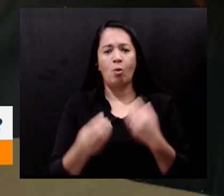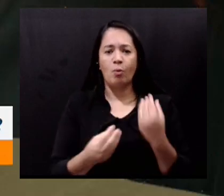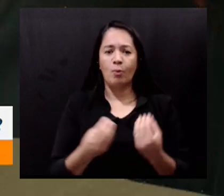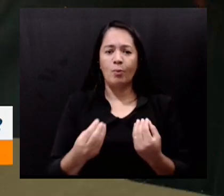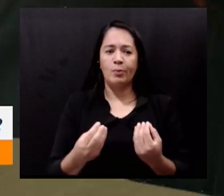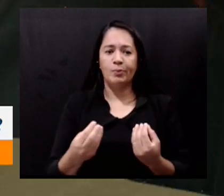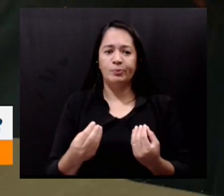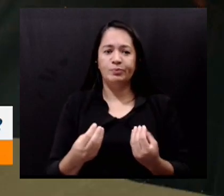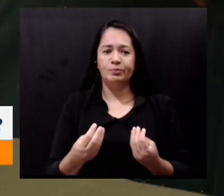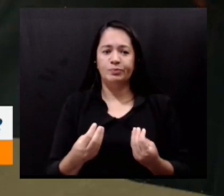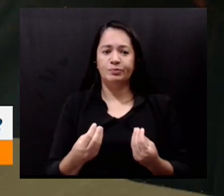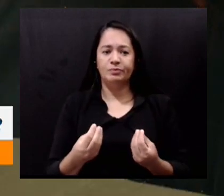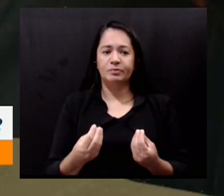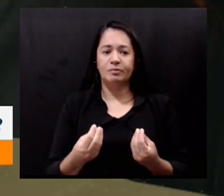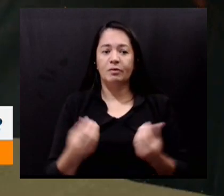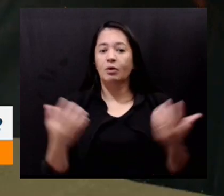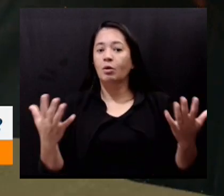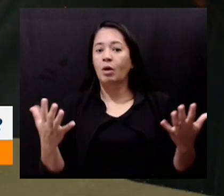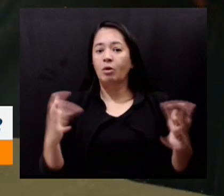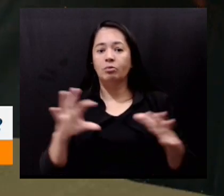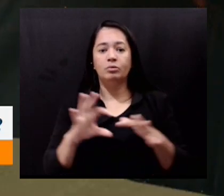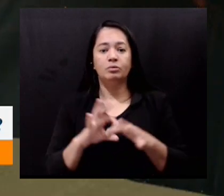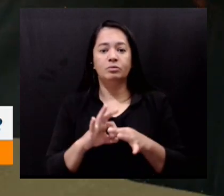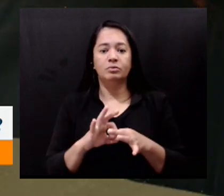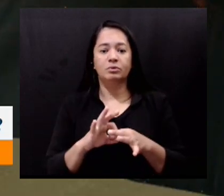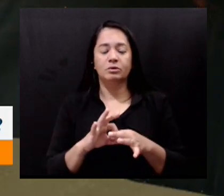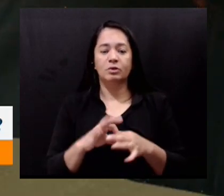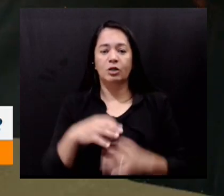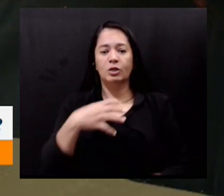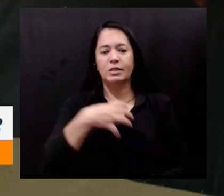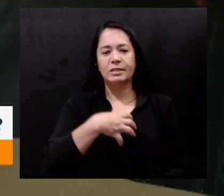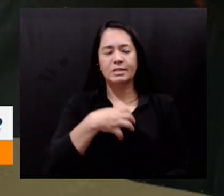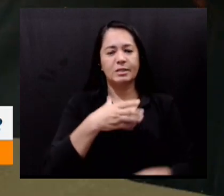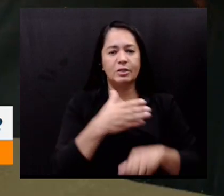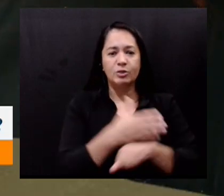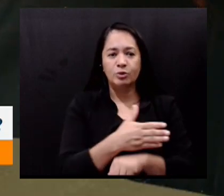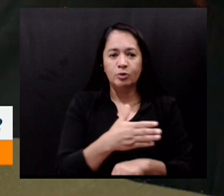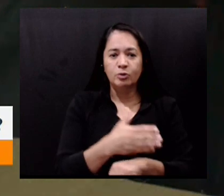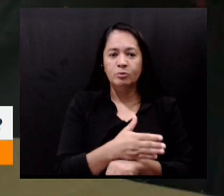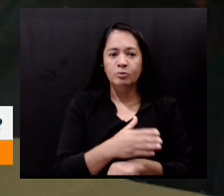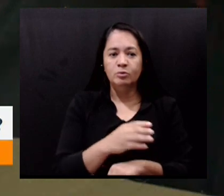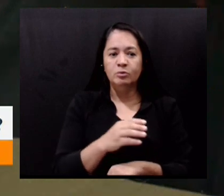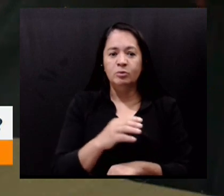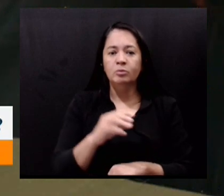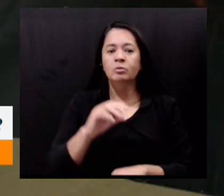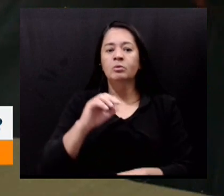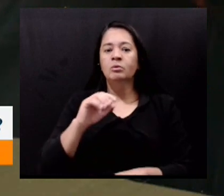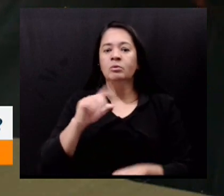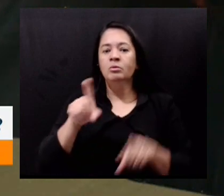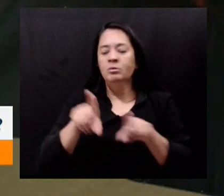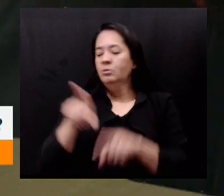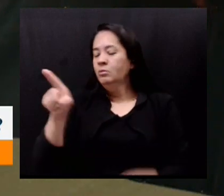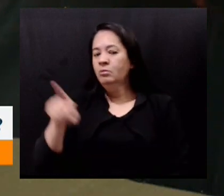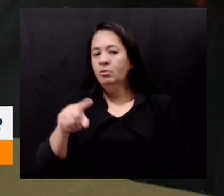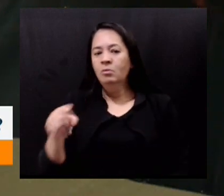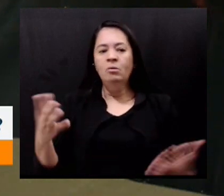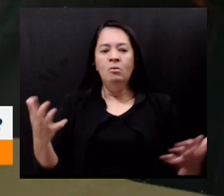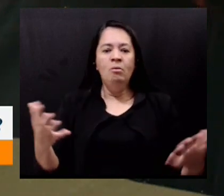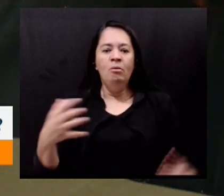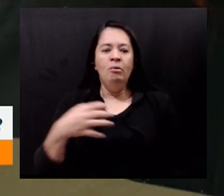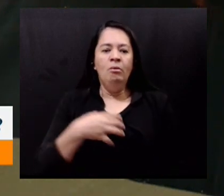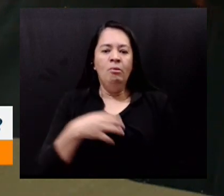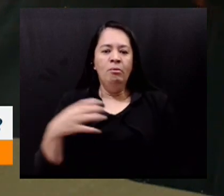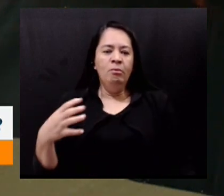qual que é a conexão entre a sensação de pertencimento e o cancelamento, para quem está participando aí